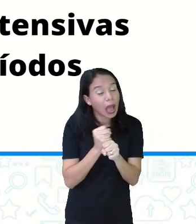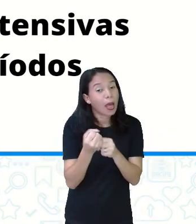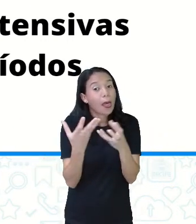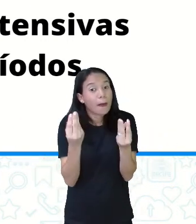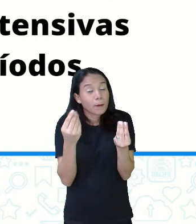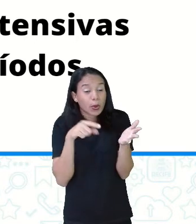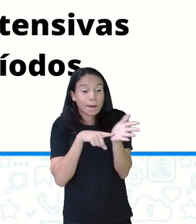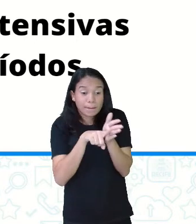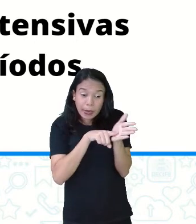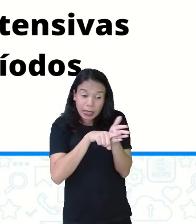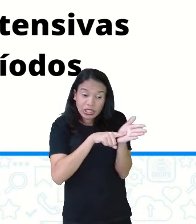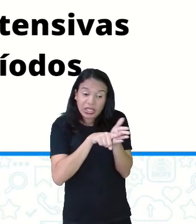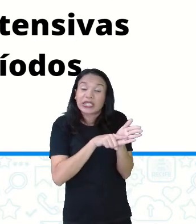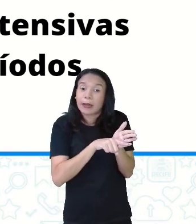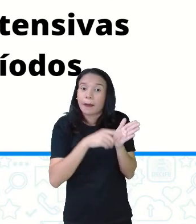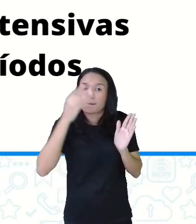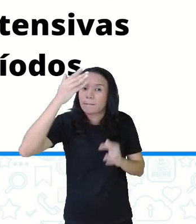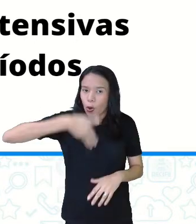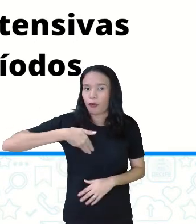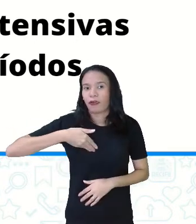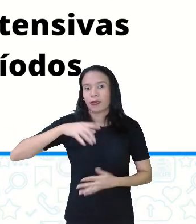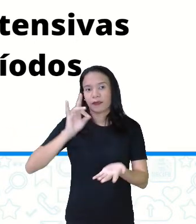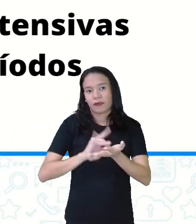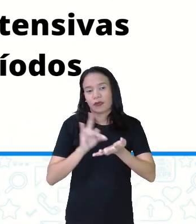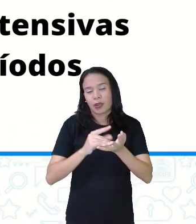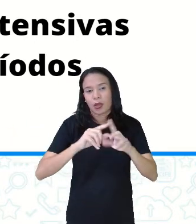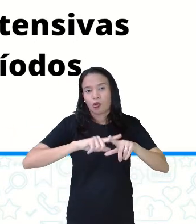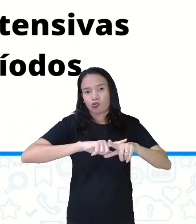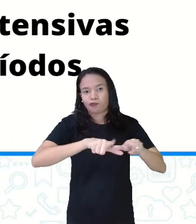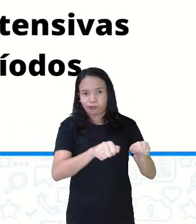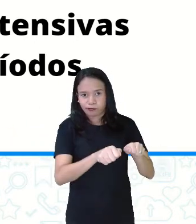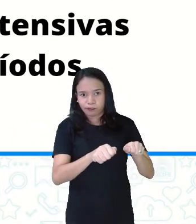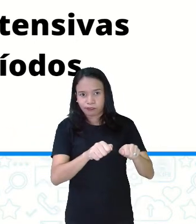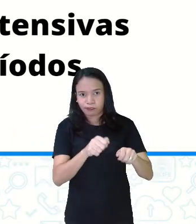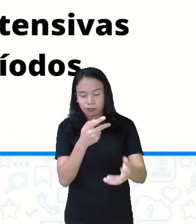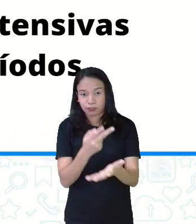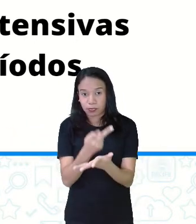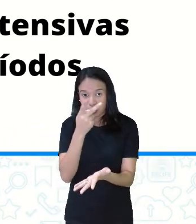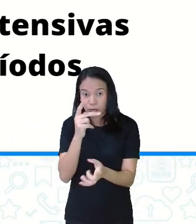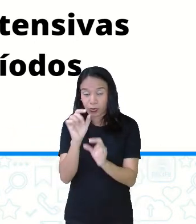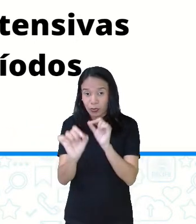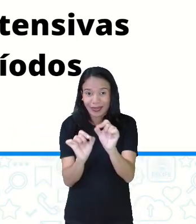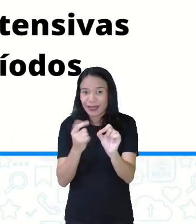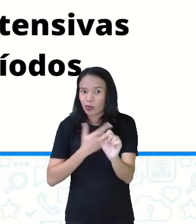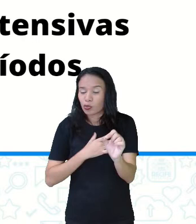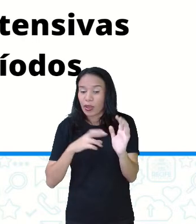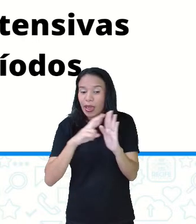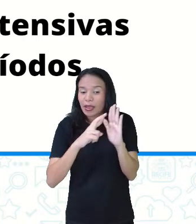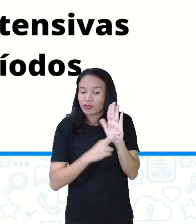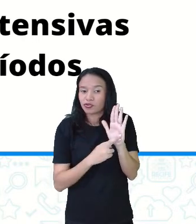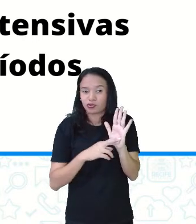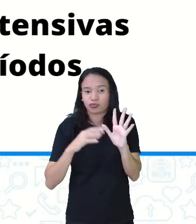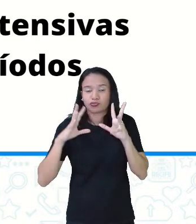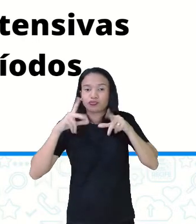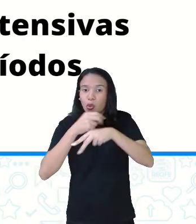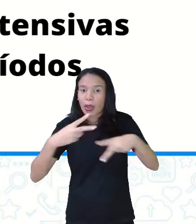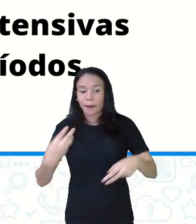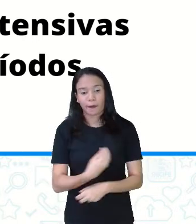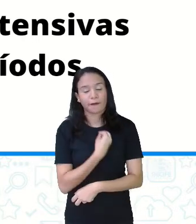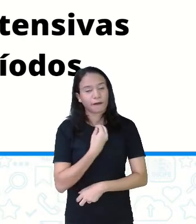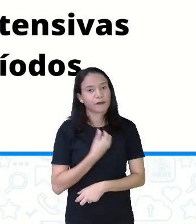pesquisas são realizadas. Isso só acontece quando nenhum registro do animal vivo